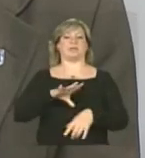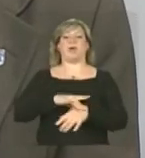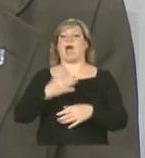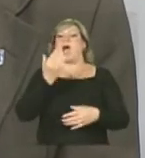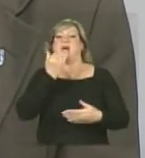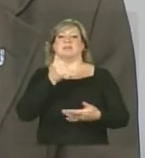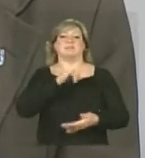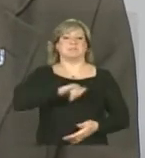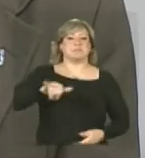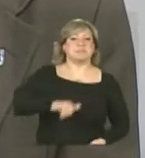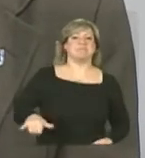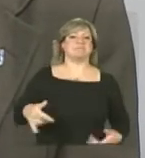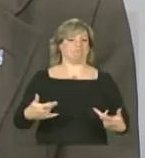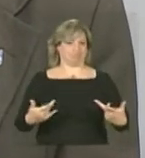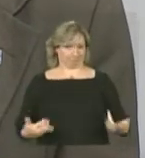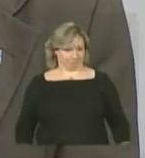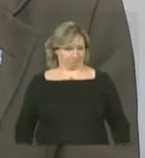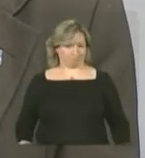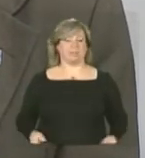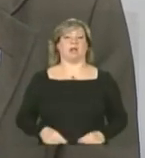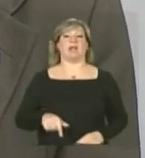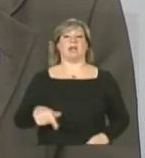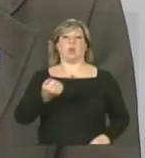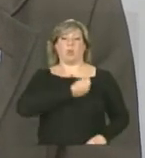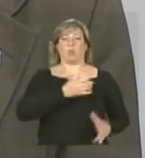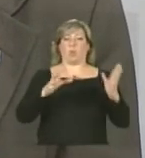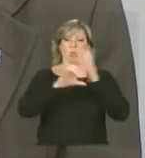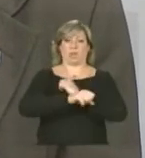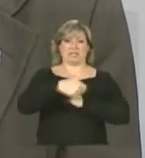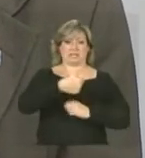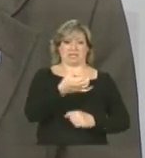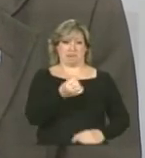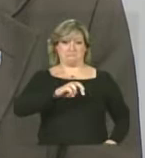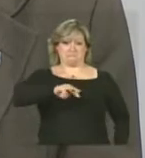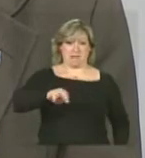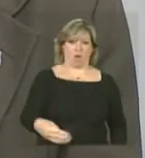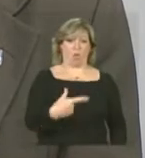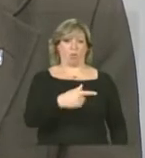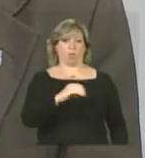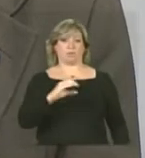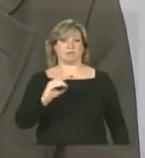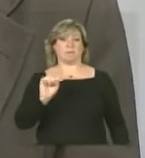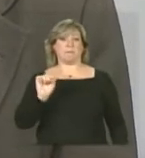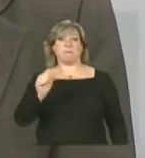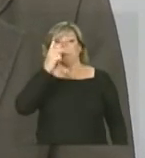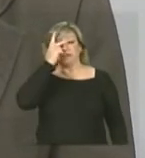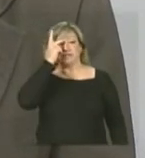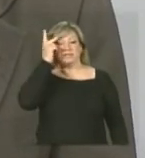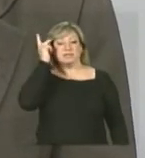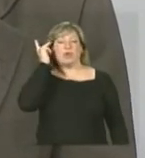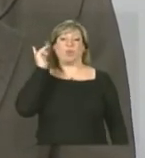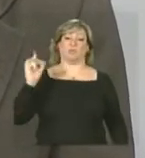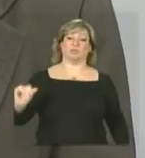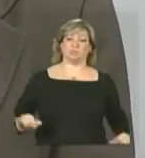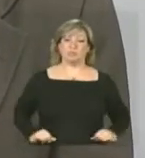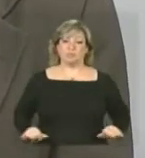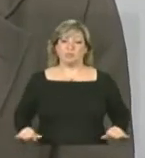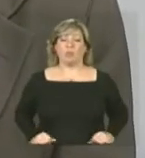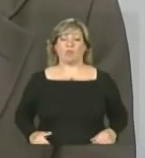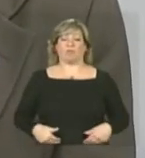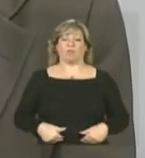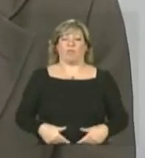os números que nós temos hoje, dos 16 milhões e 200 mil pessoas, né, cidadãos e